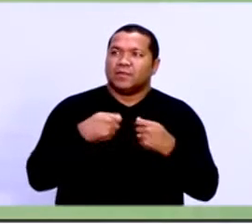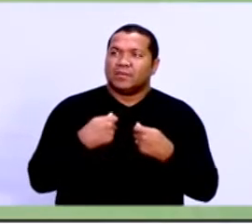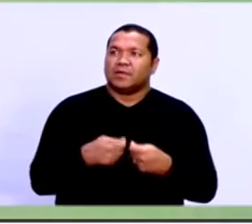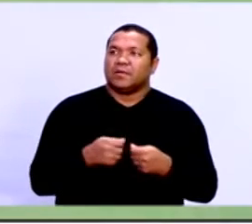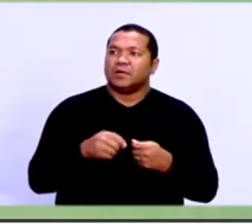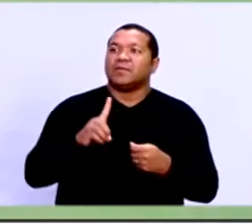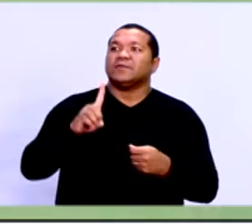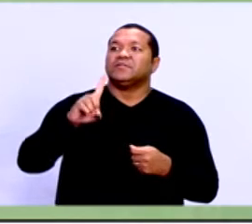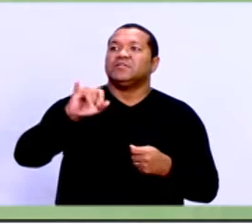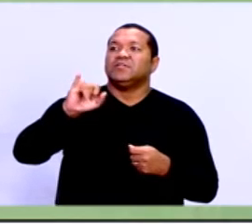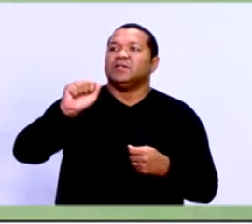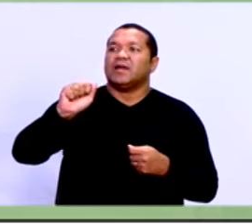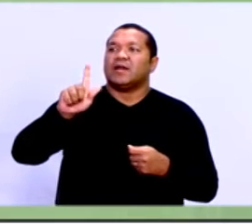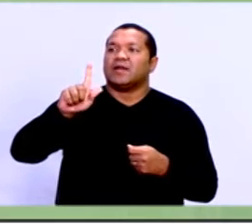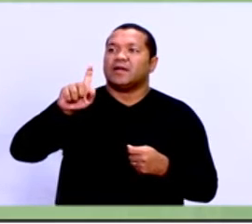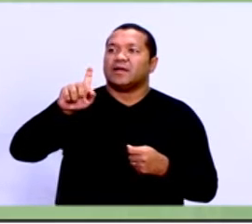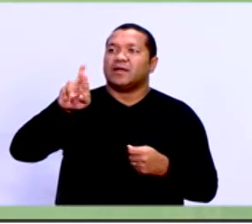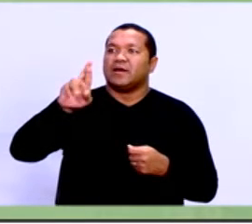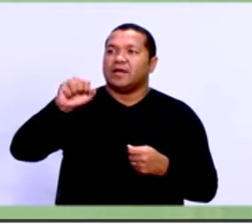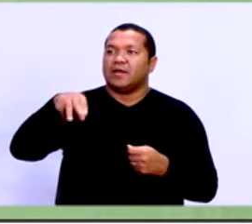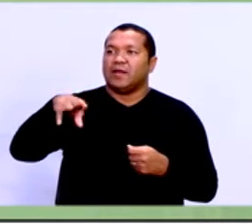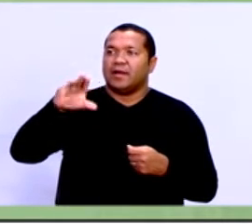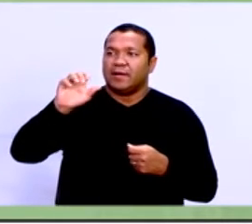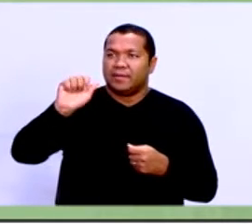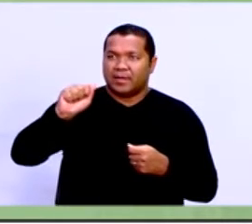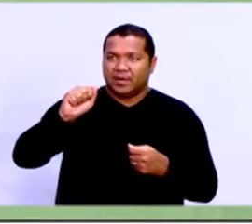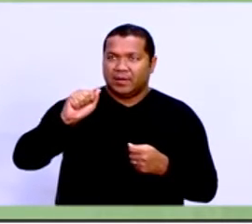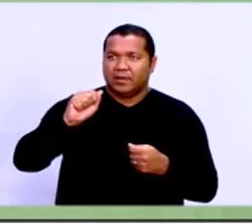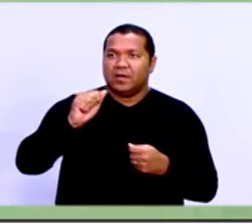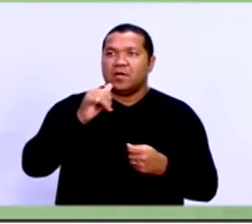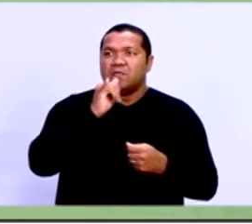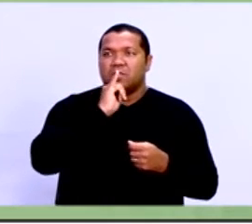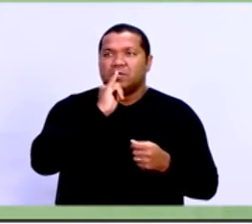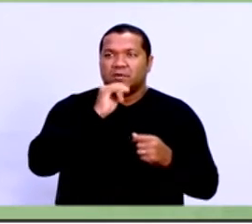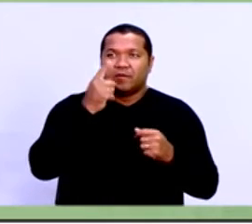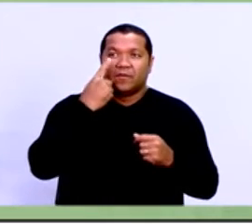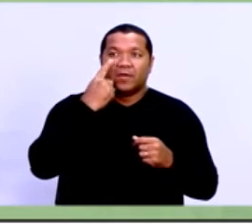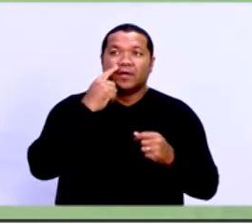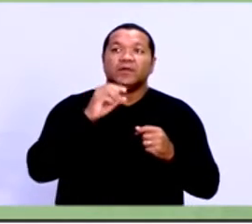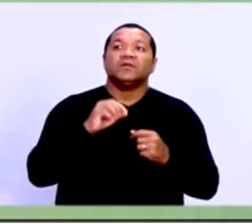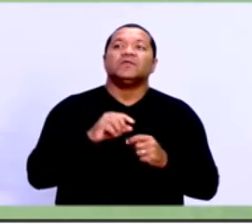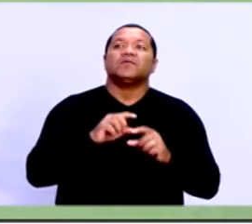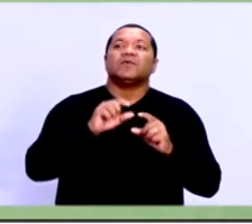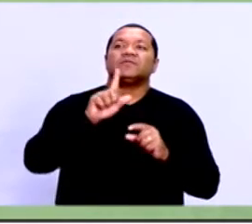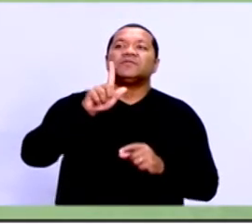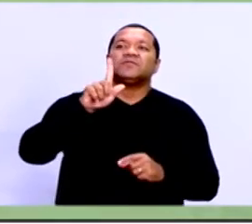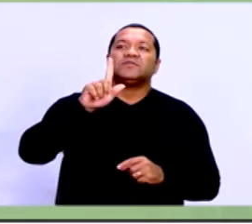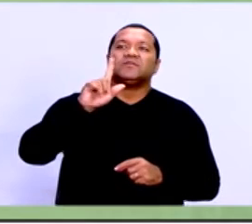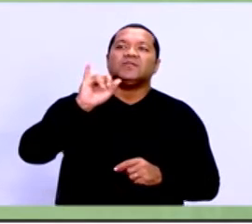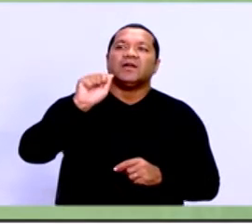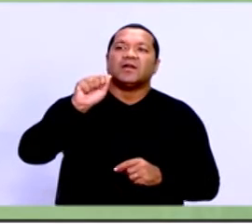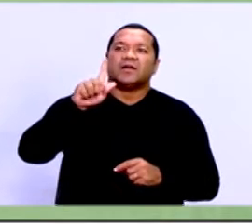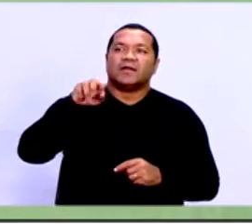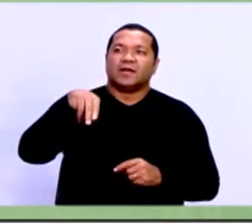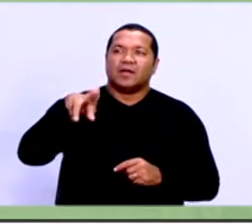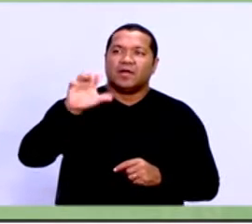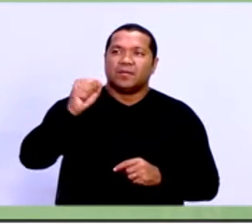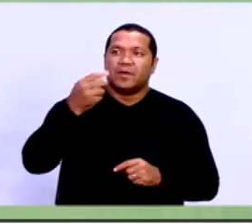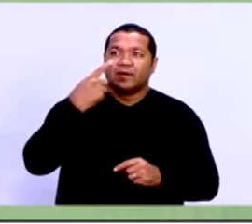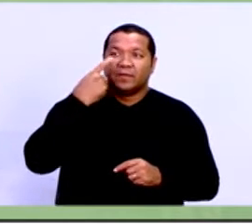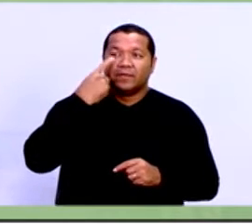então esse aqui são os diagramas que nós vamos ver os diagramas que nós vamos ver